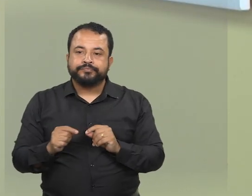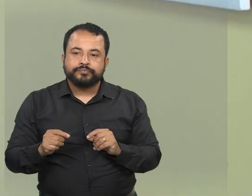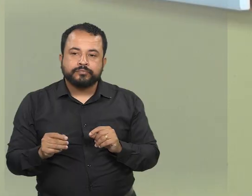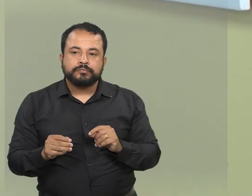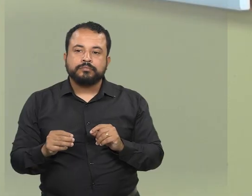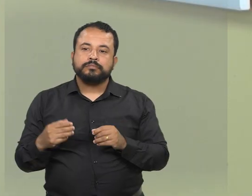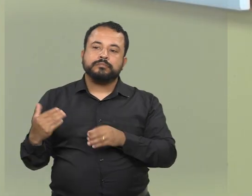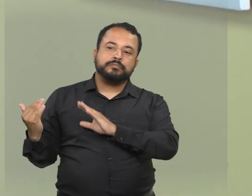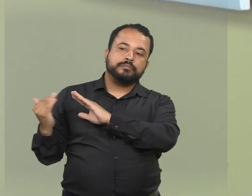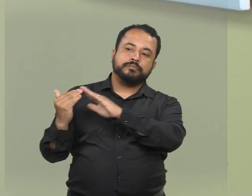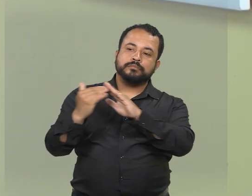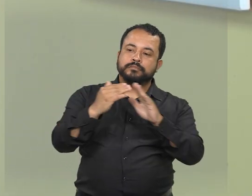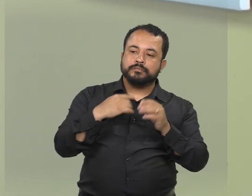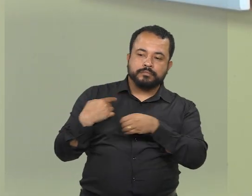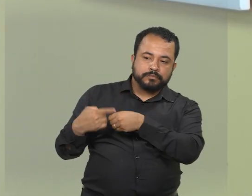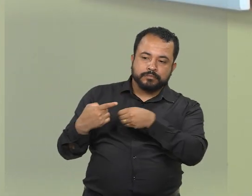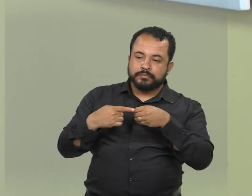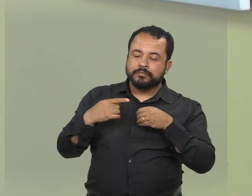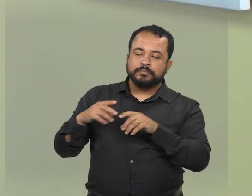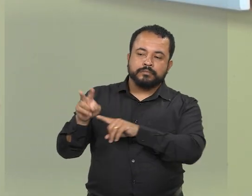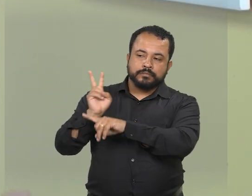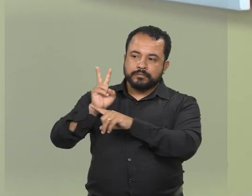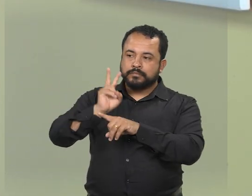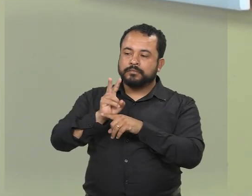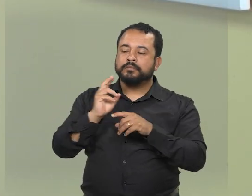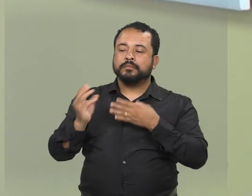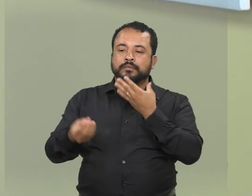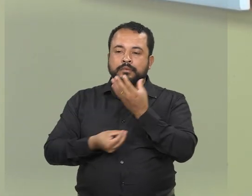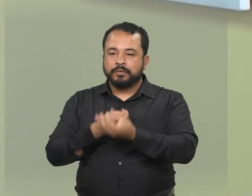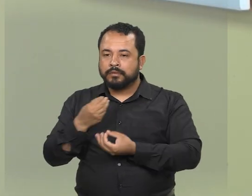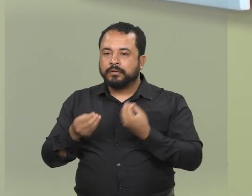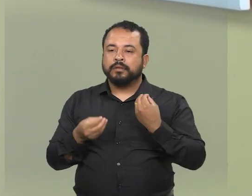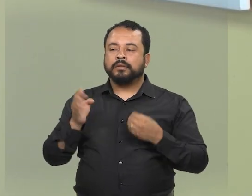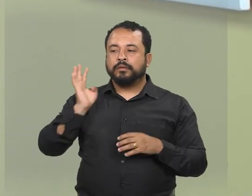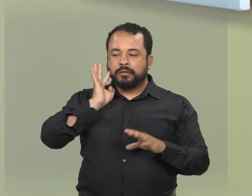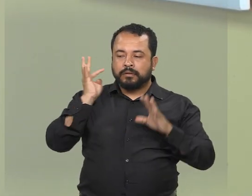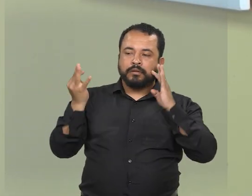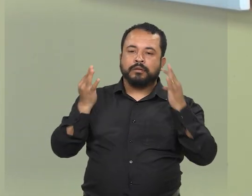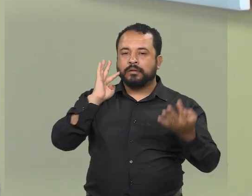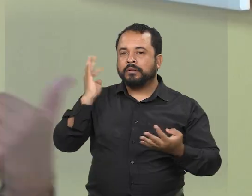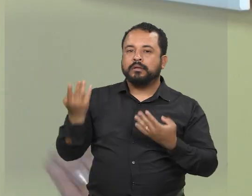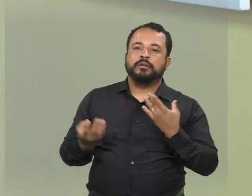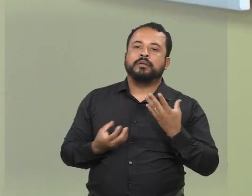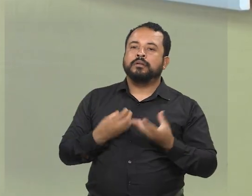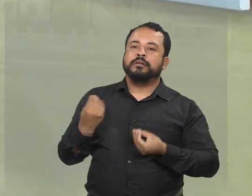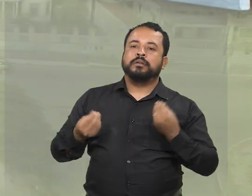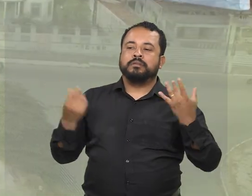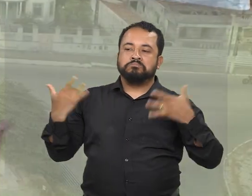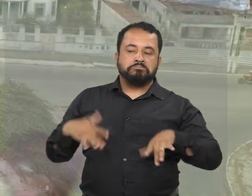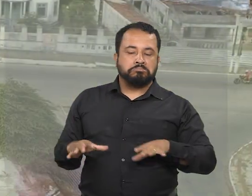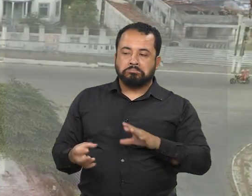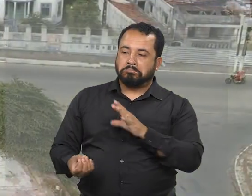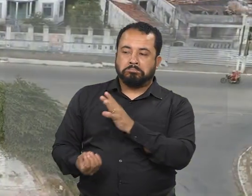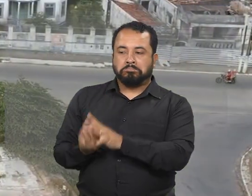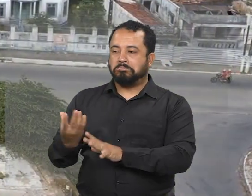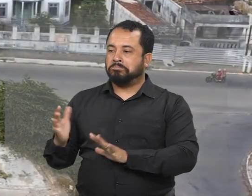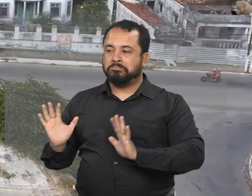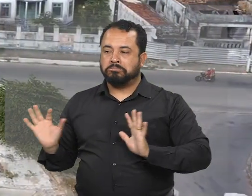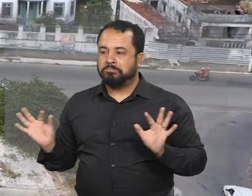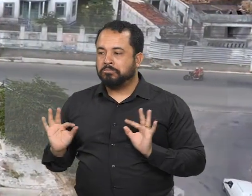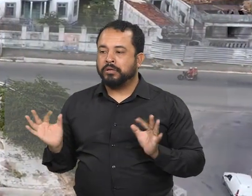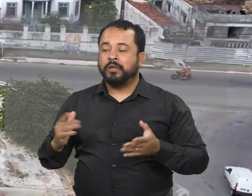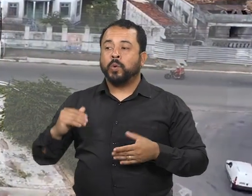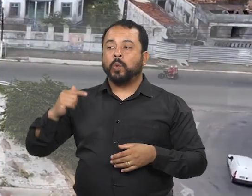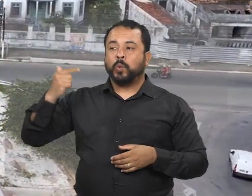assume também a responsabilidade pelo dano, que foi um ponto até então que não aparecia, em